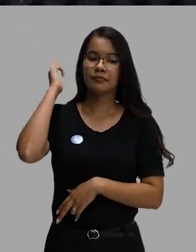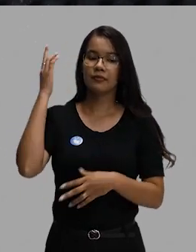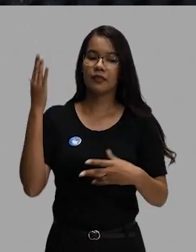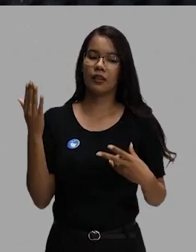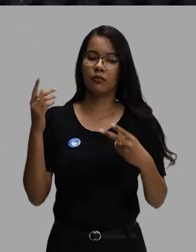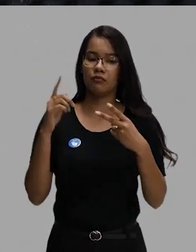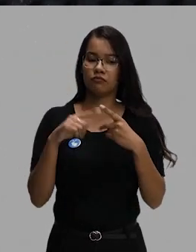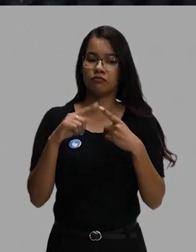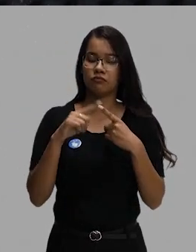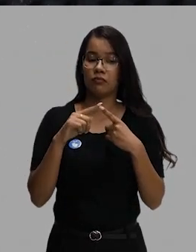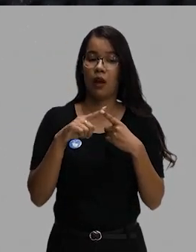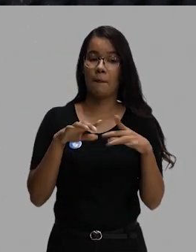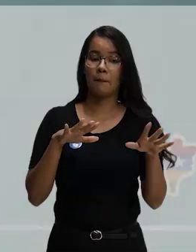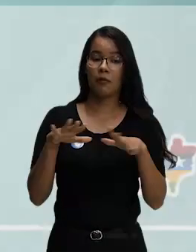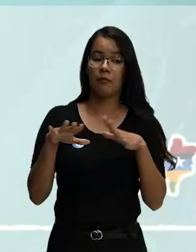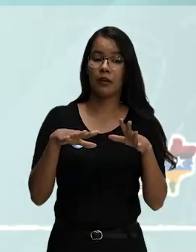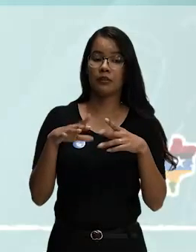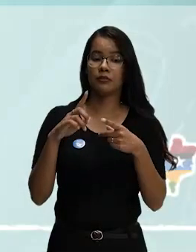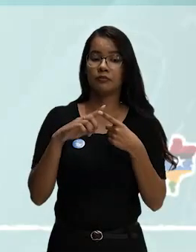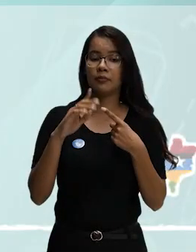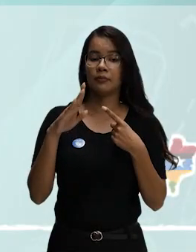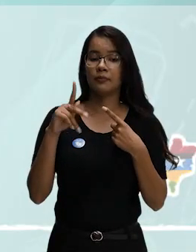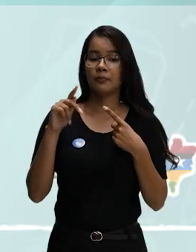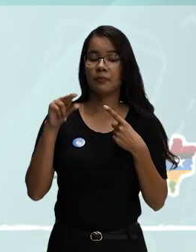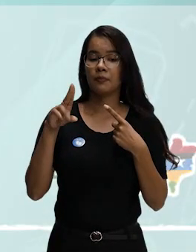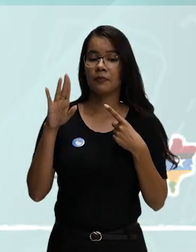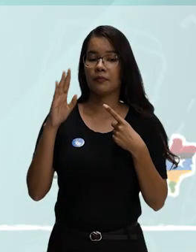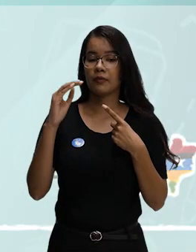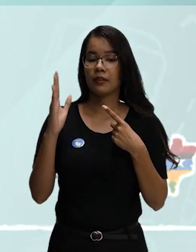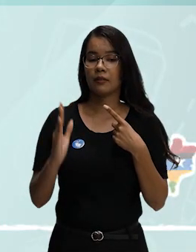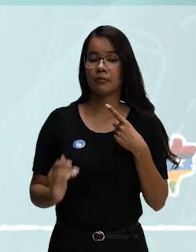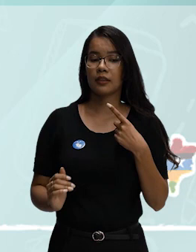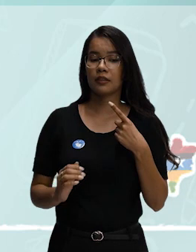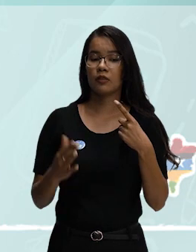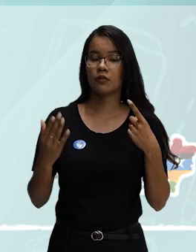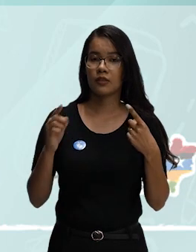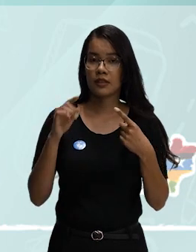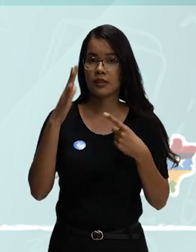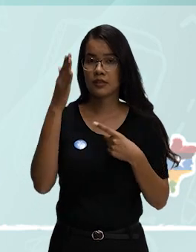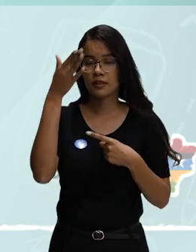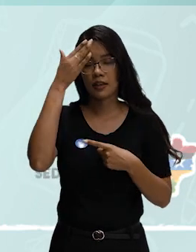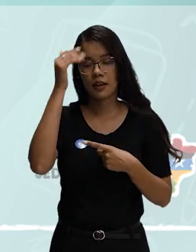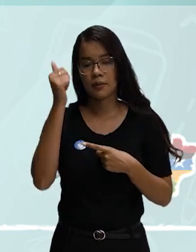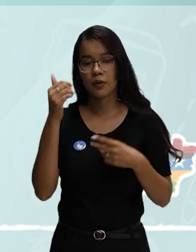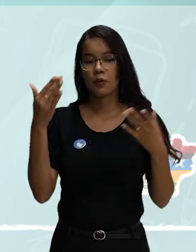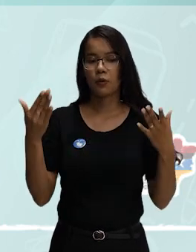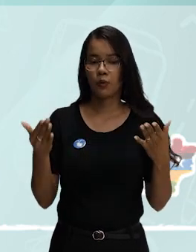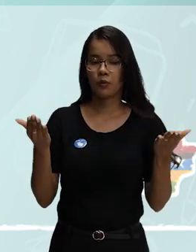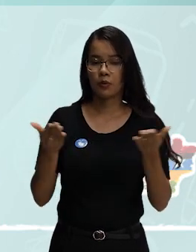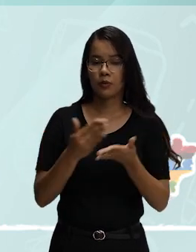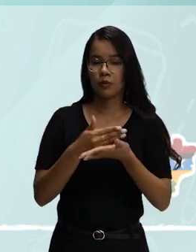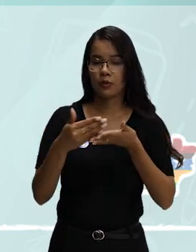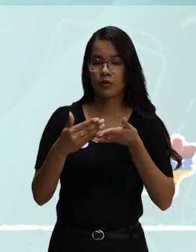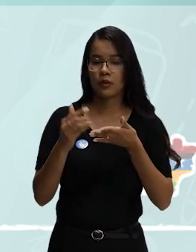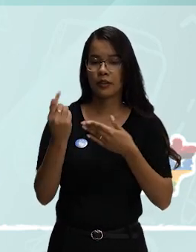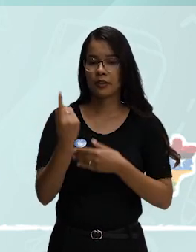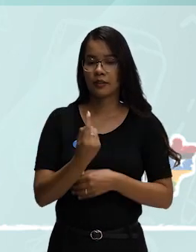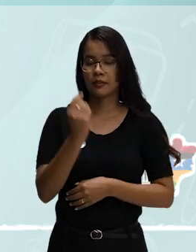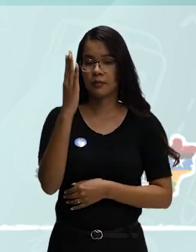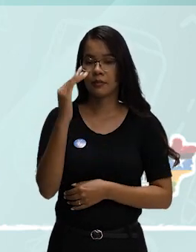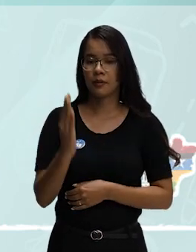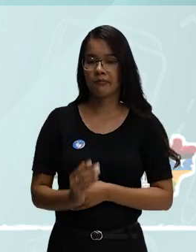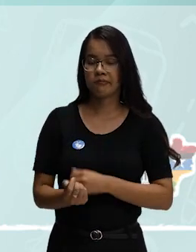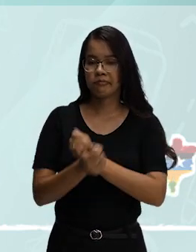movimento Pau-Brasil. Vamos começar com esses manifestos. Bom, você sabe que quando o modernismo se iniciou no Brasil,